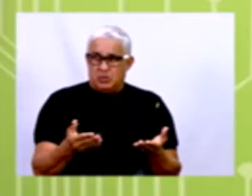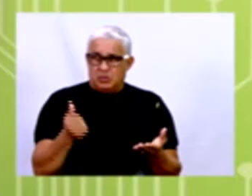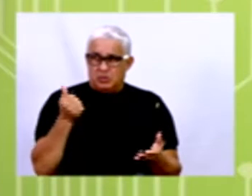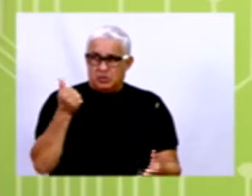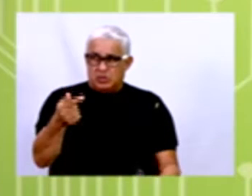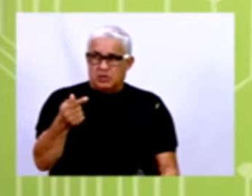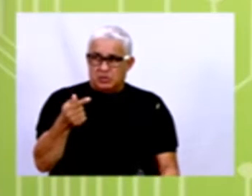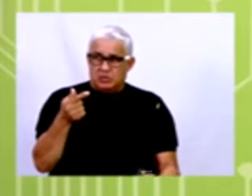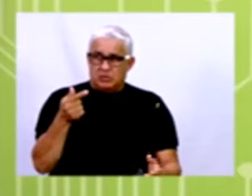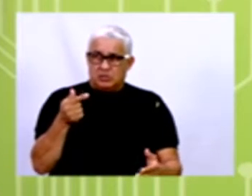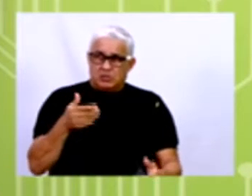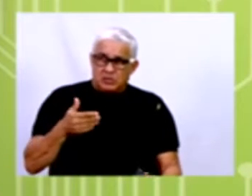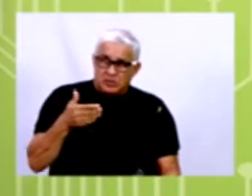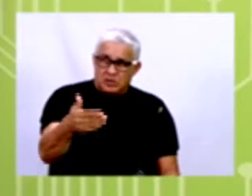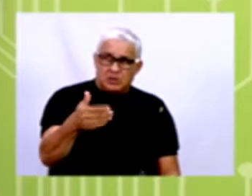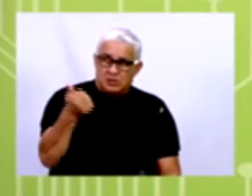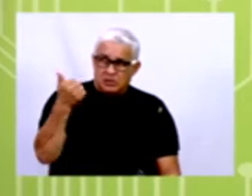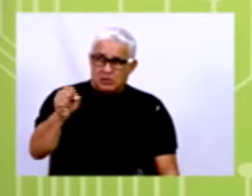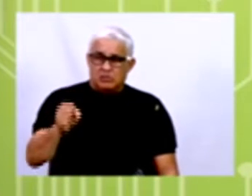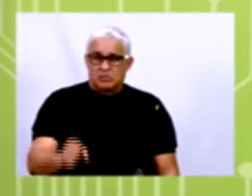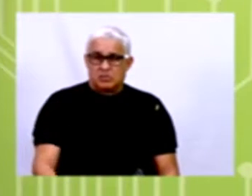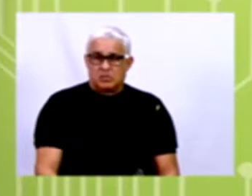XVII para XVIII,